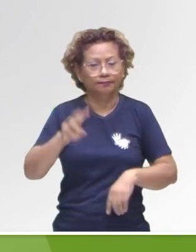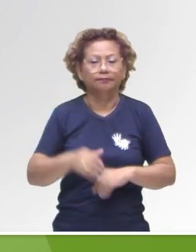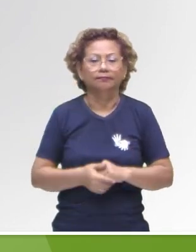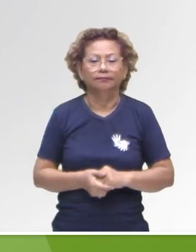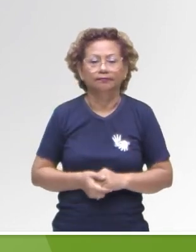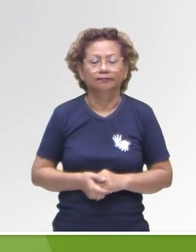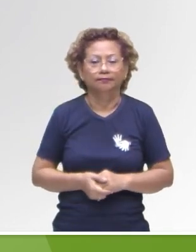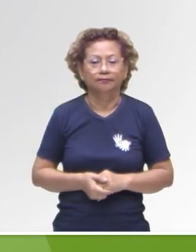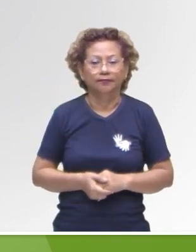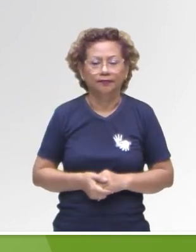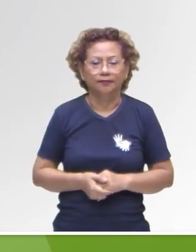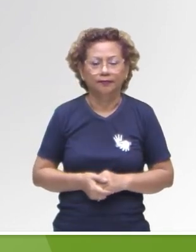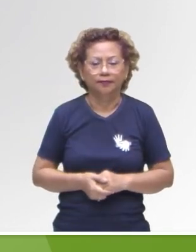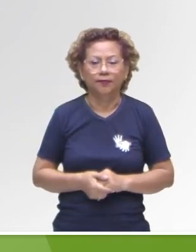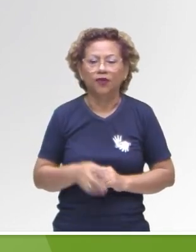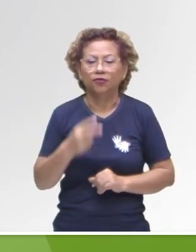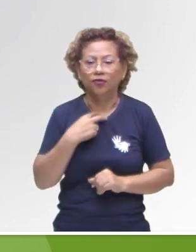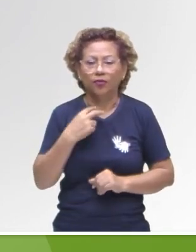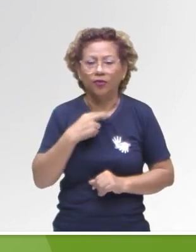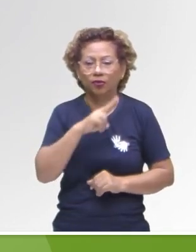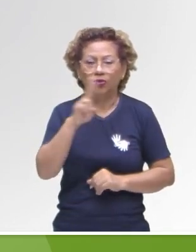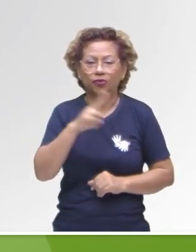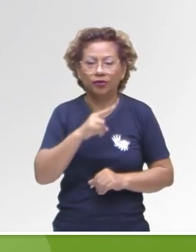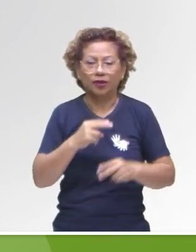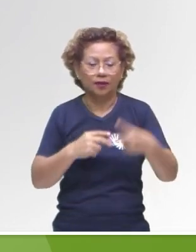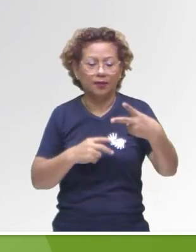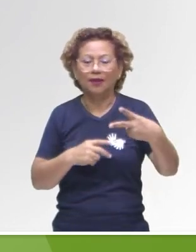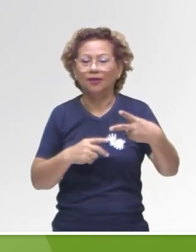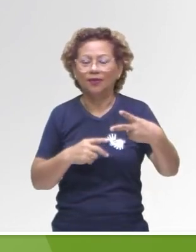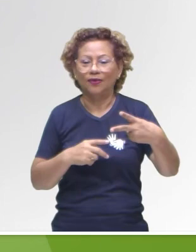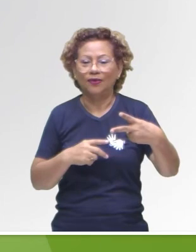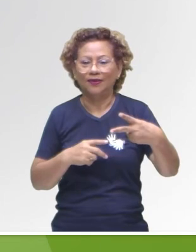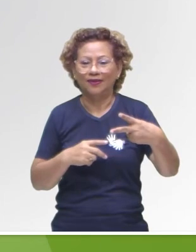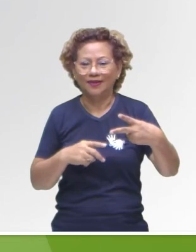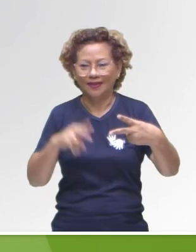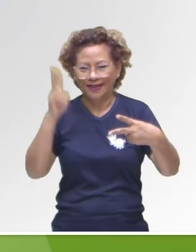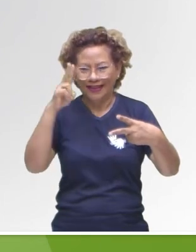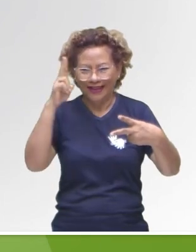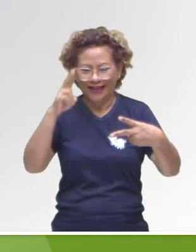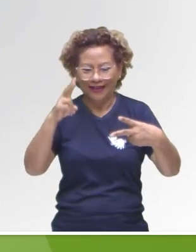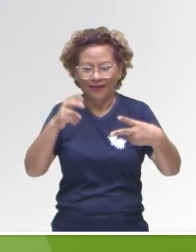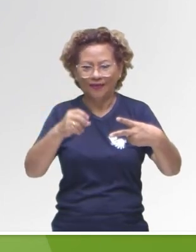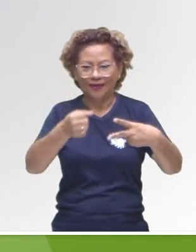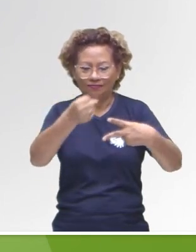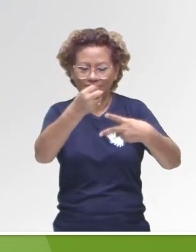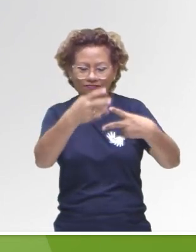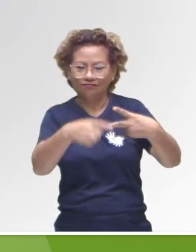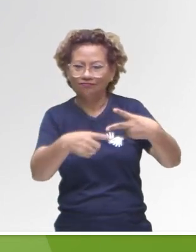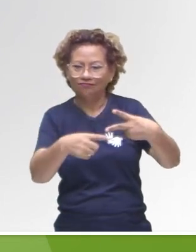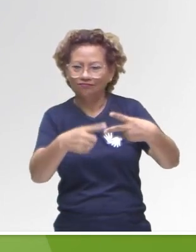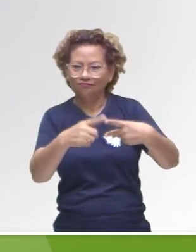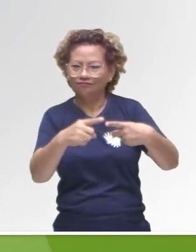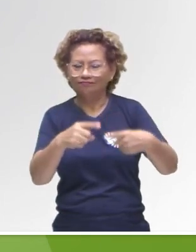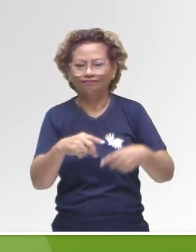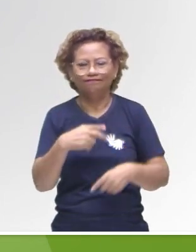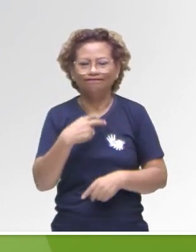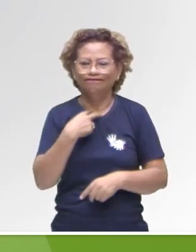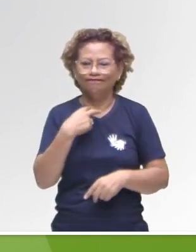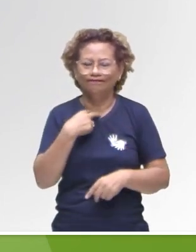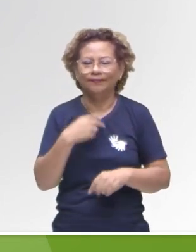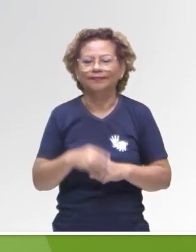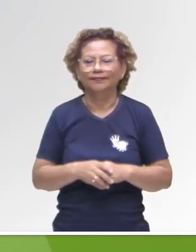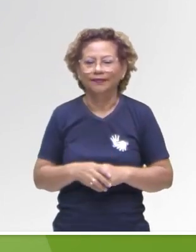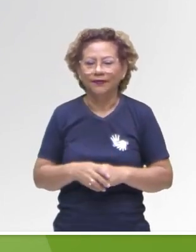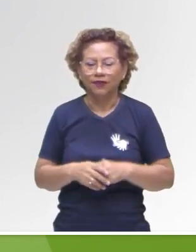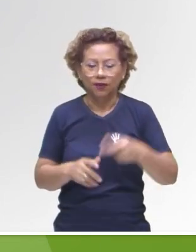capacitores. Também não posso usar aquela outra que é mais simples, mas ela só serve para capacitores iguais.